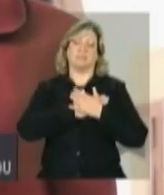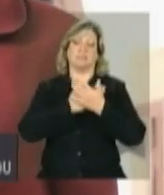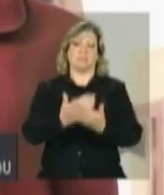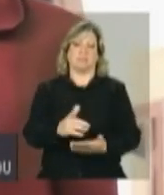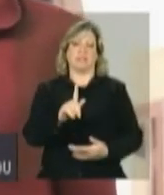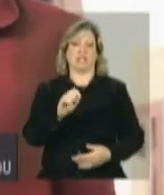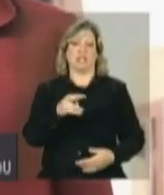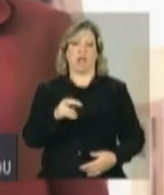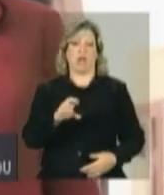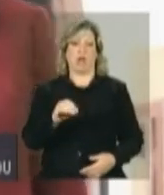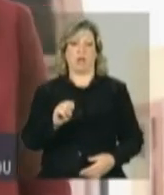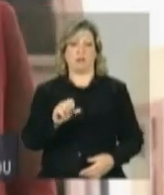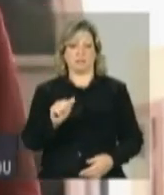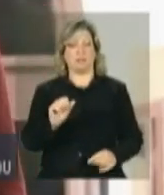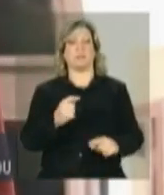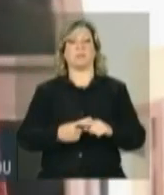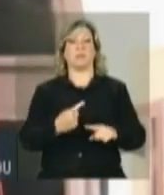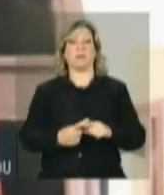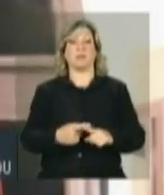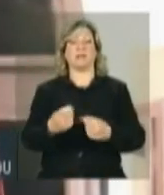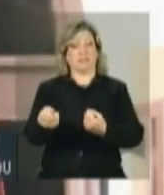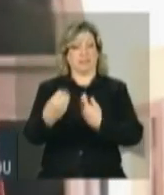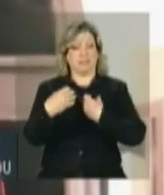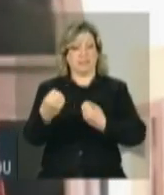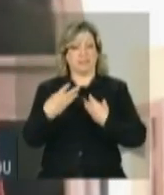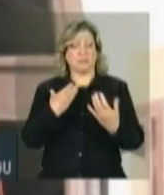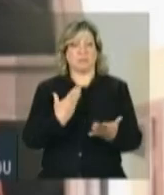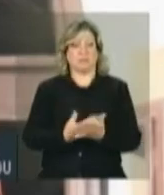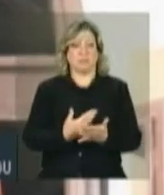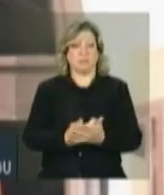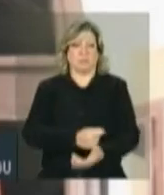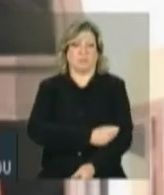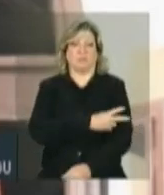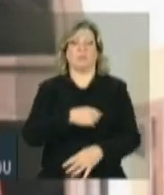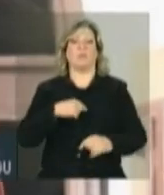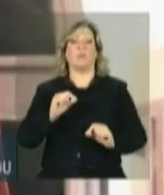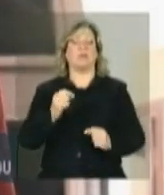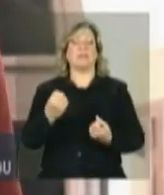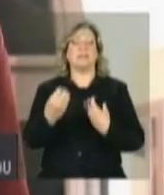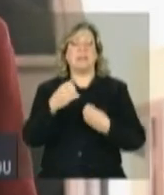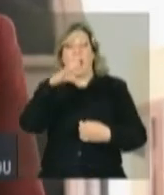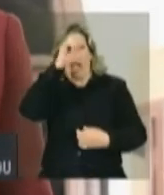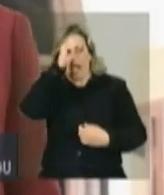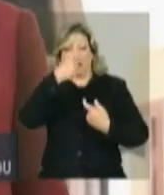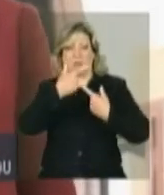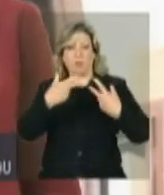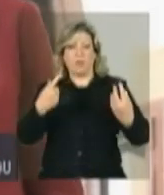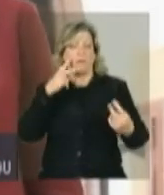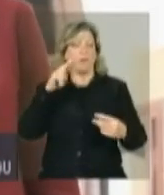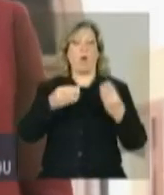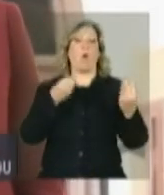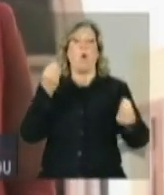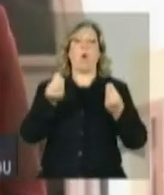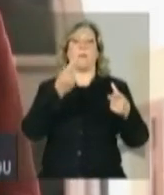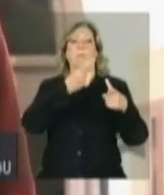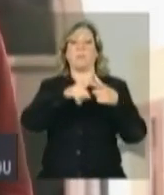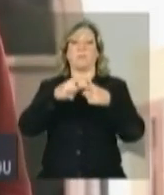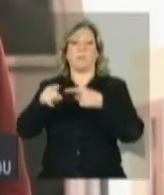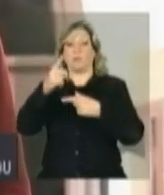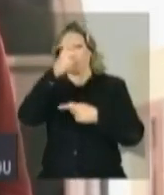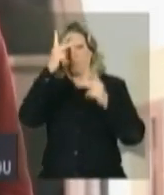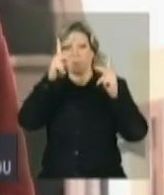para o fato de me educar olhando para a situação